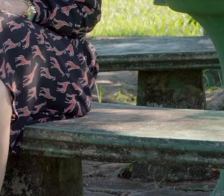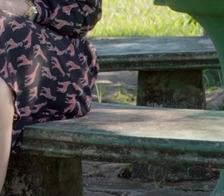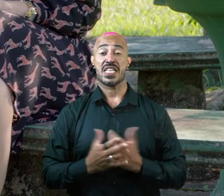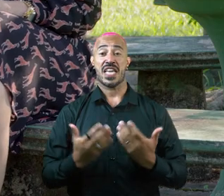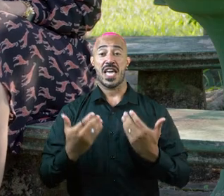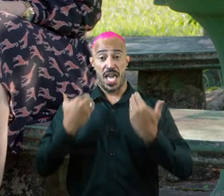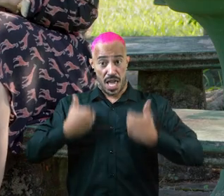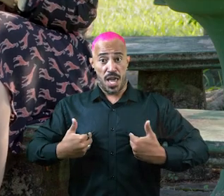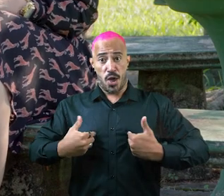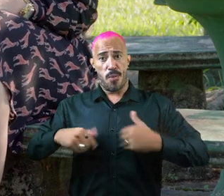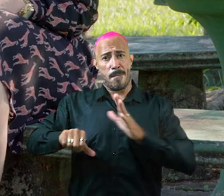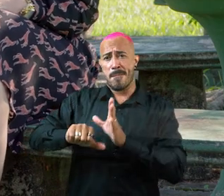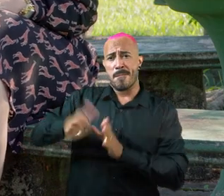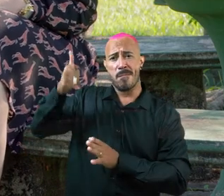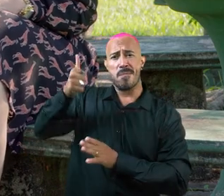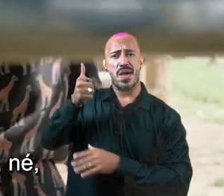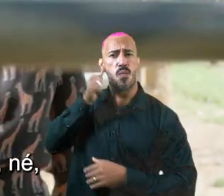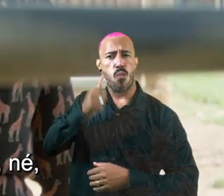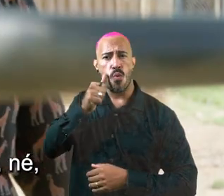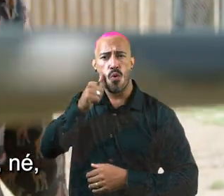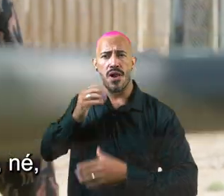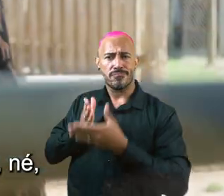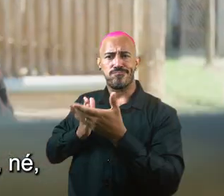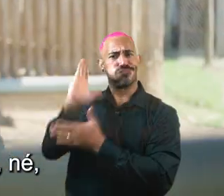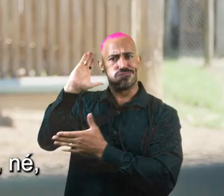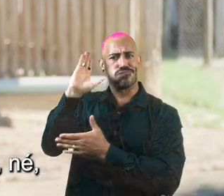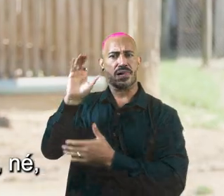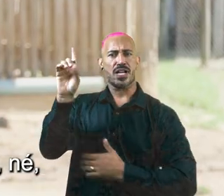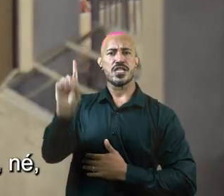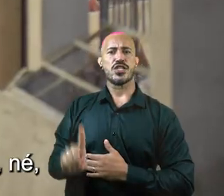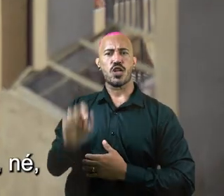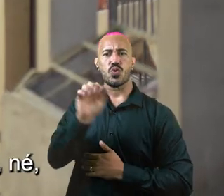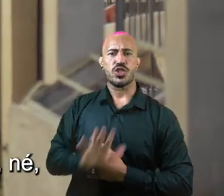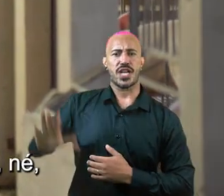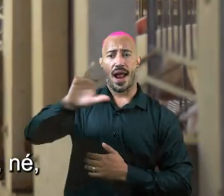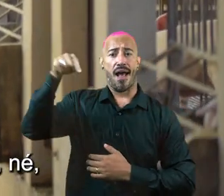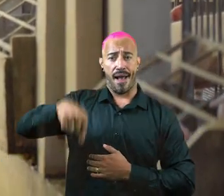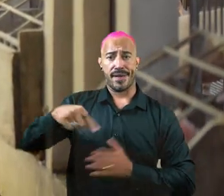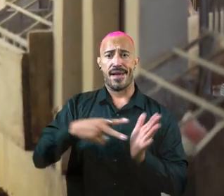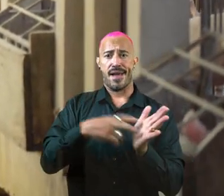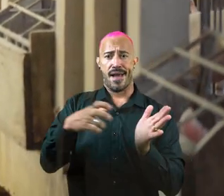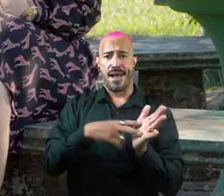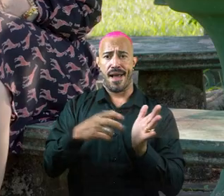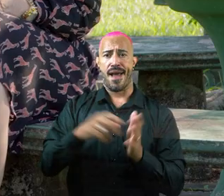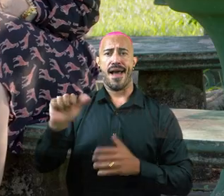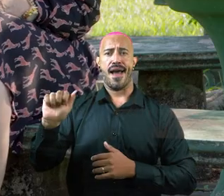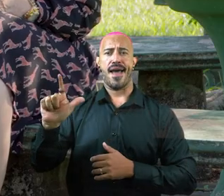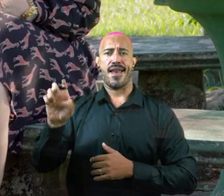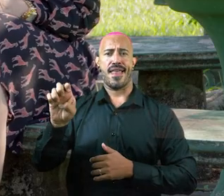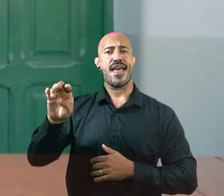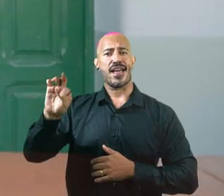Eu fui a primeira mulher eleita a ser diretora geral aqui no campus de Alegre, né? E